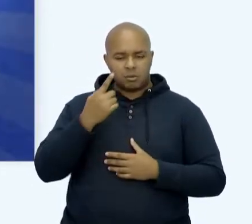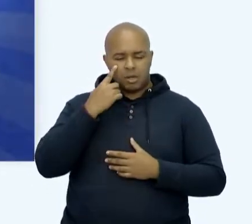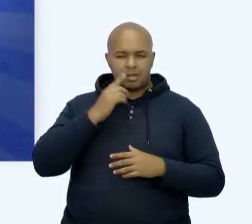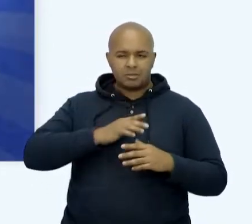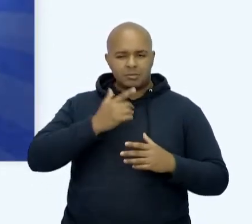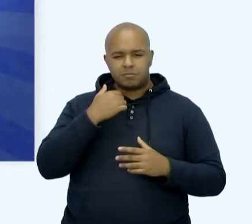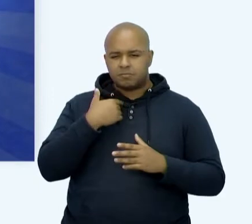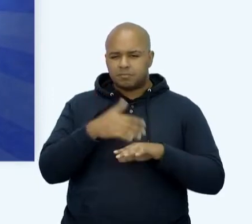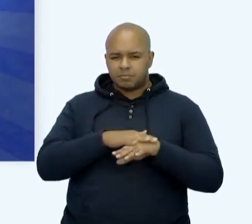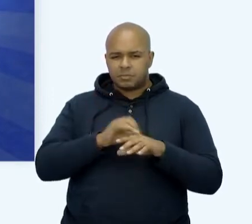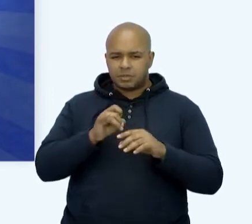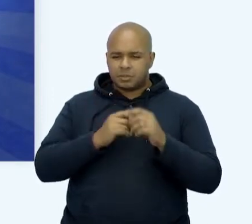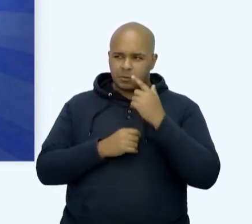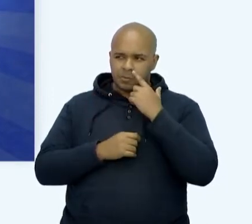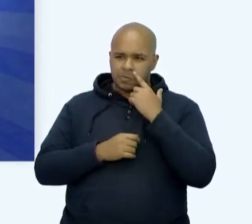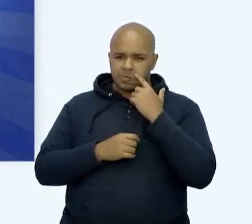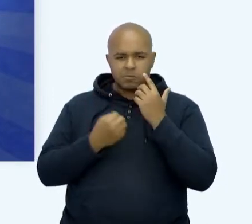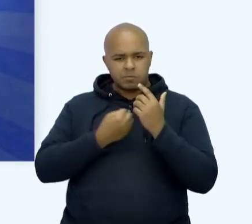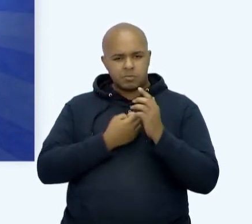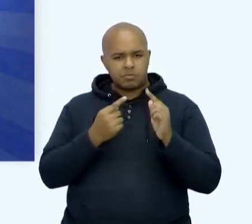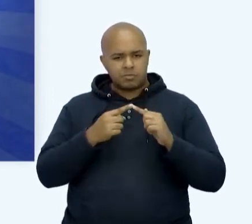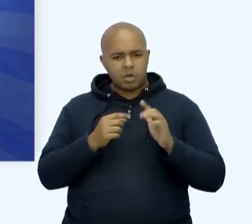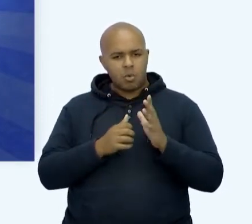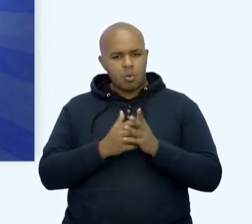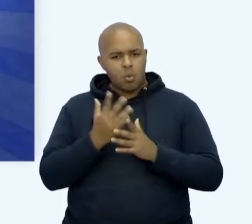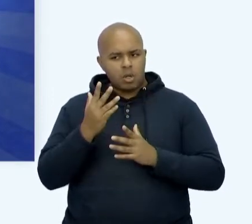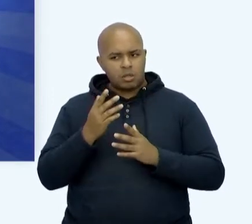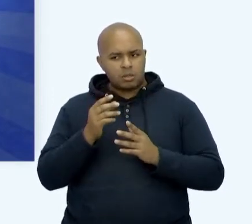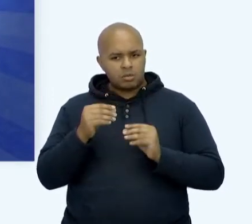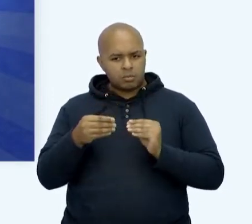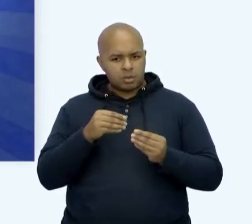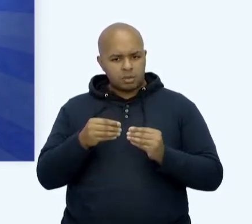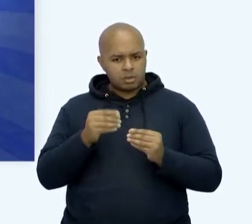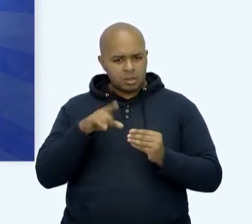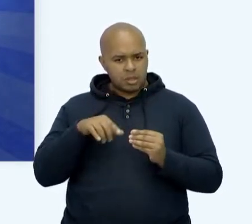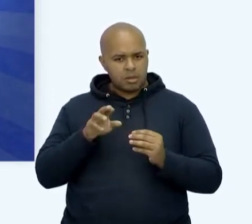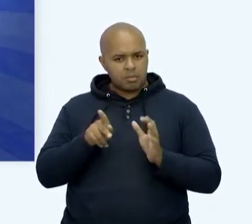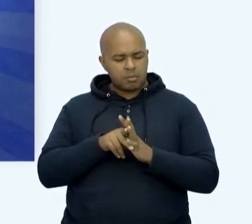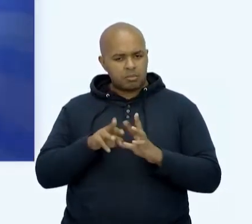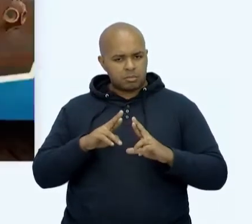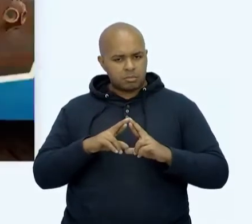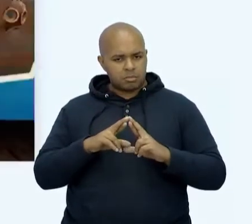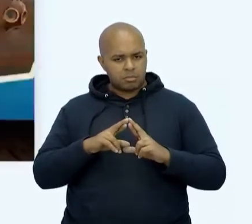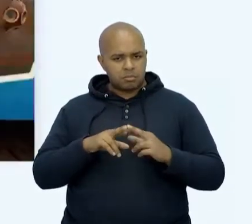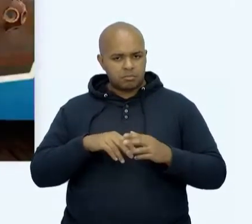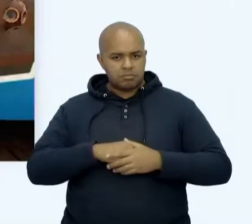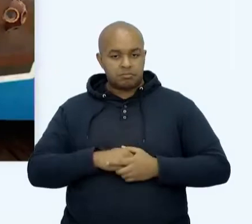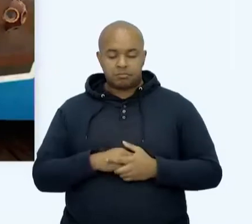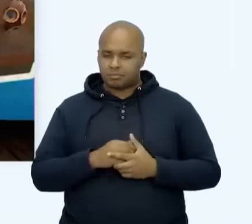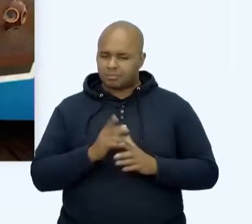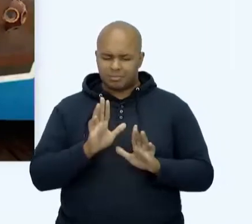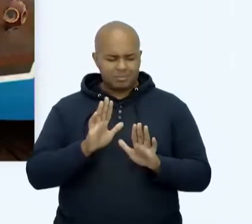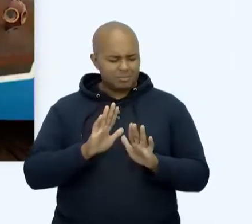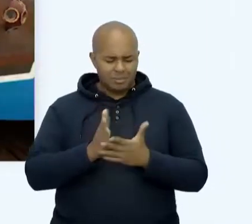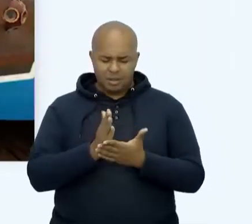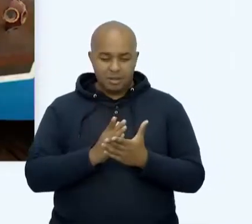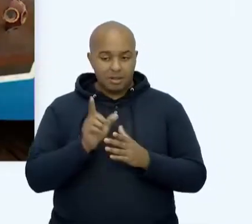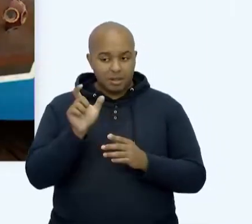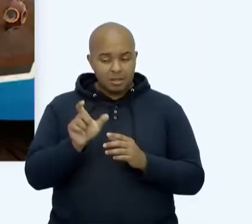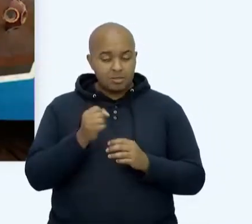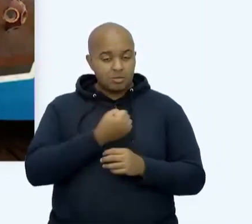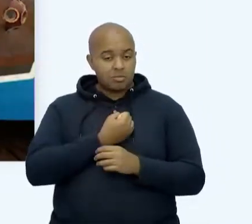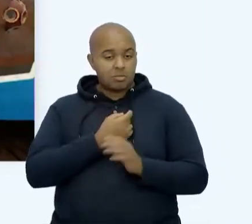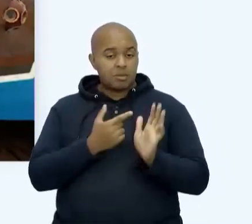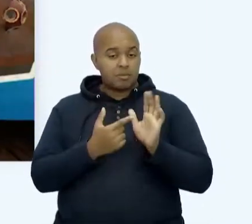ouvi uma conversa que esse número representava quantas vezes o plástico havia sido reciclado. Nada a ver. Este